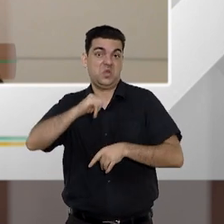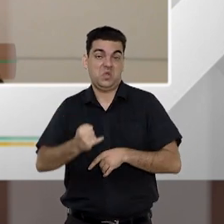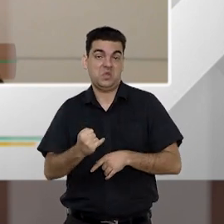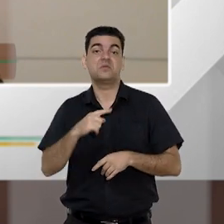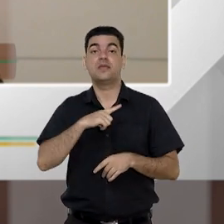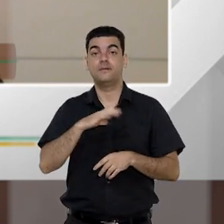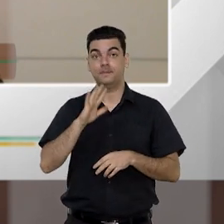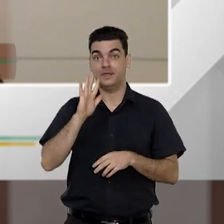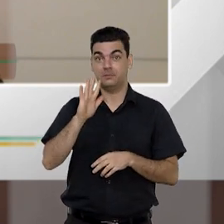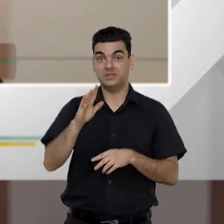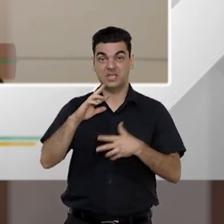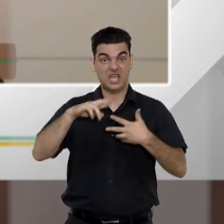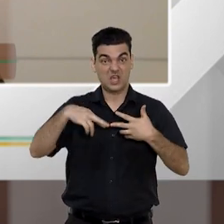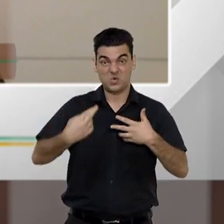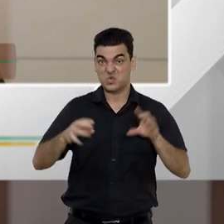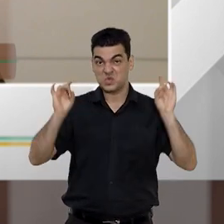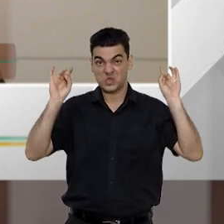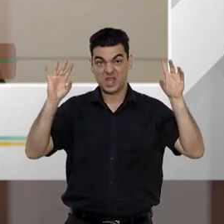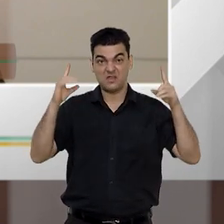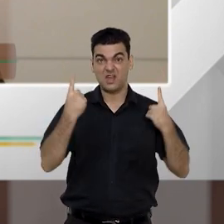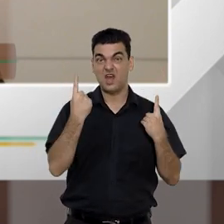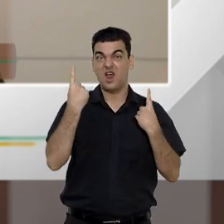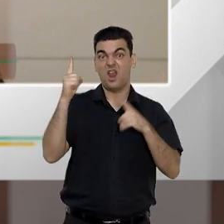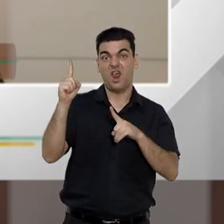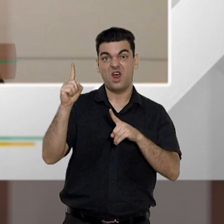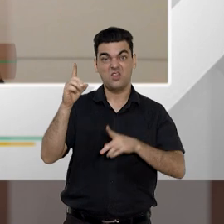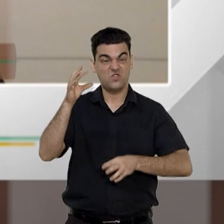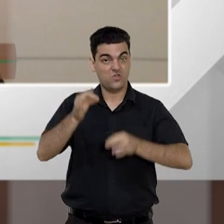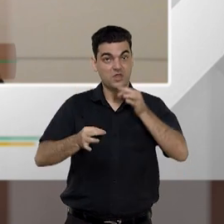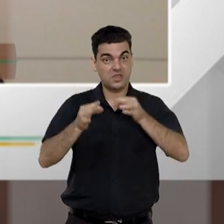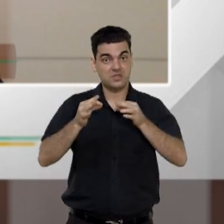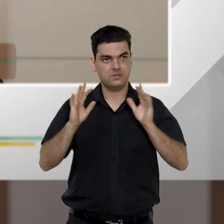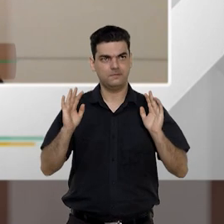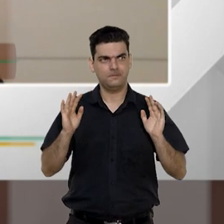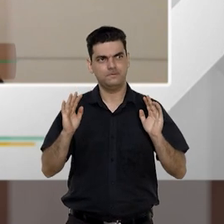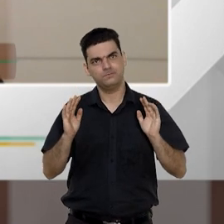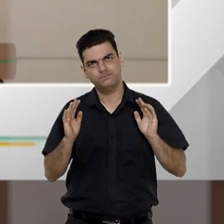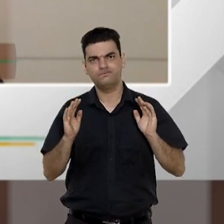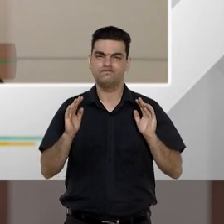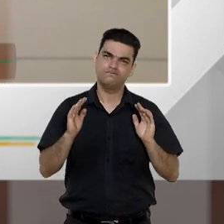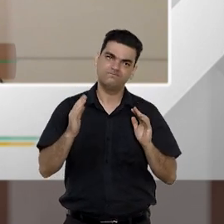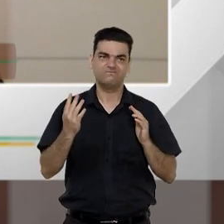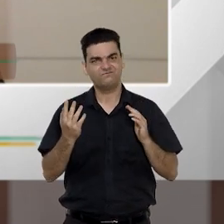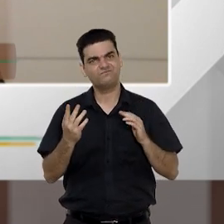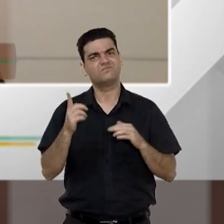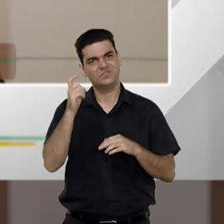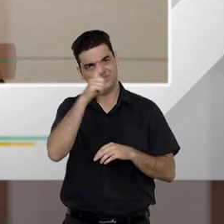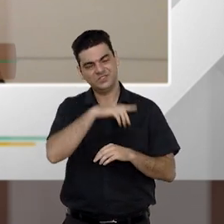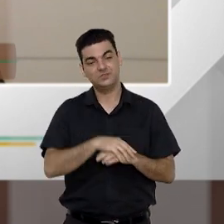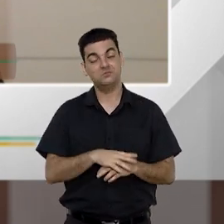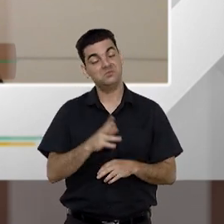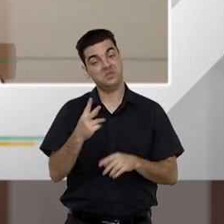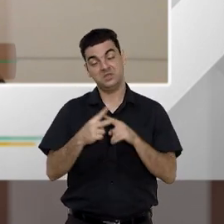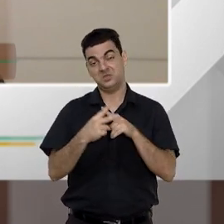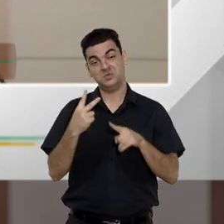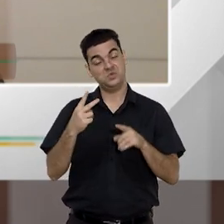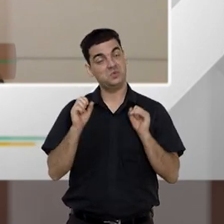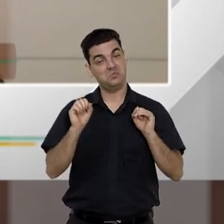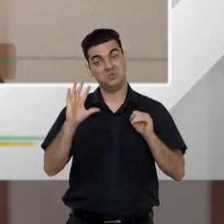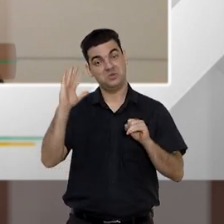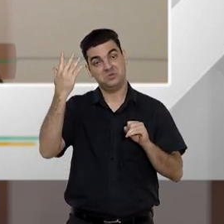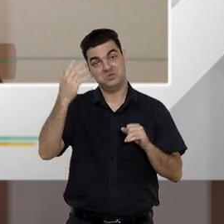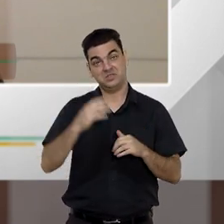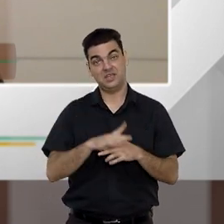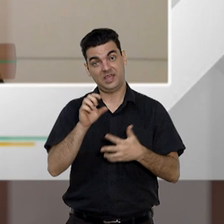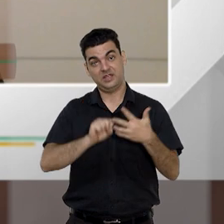ou de ministro do STJ, mas recurso extraordinário impugnar decisão de juiz é extremamente incomum. E essa é uma das